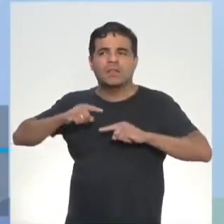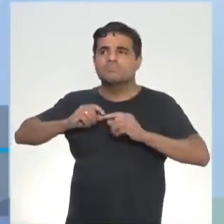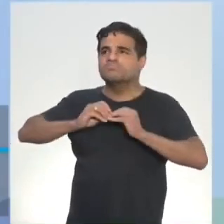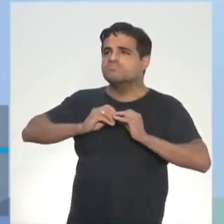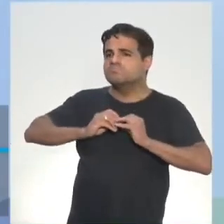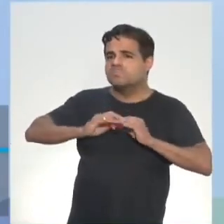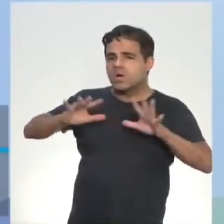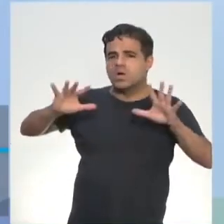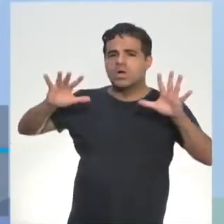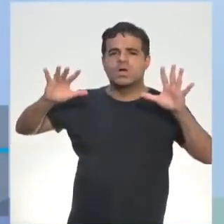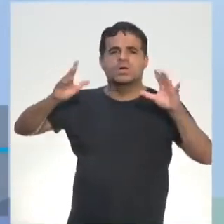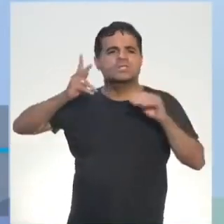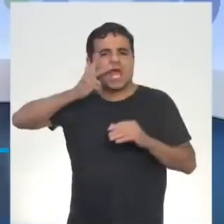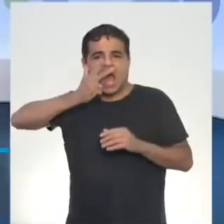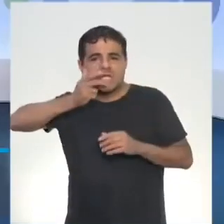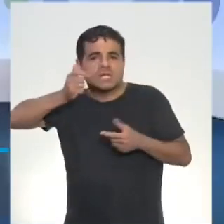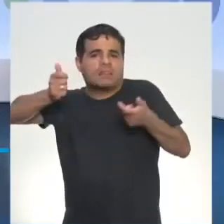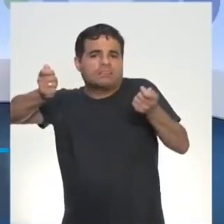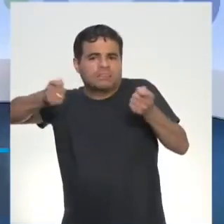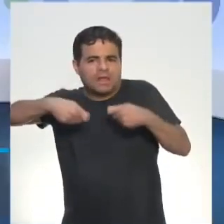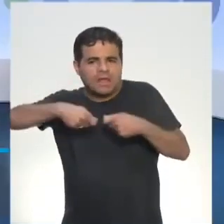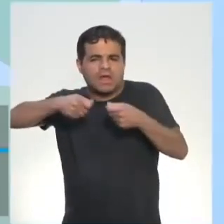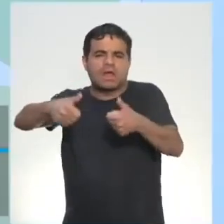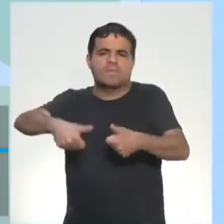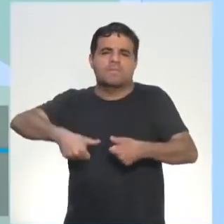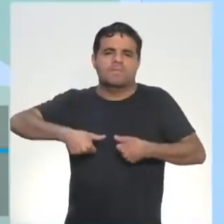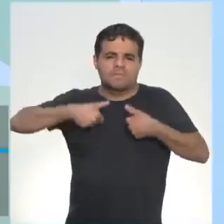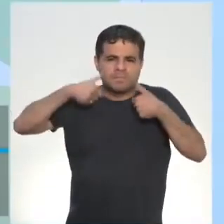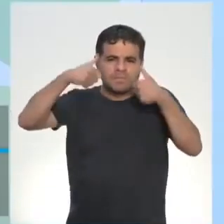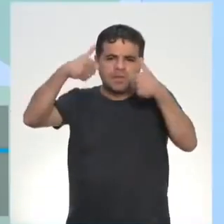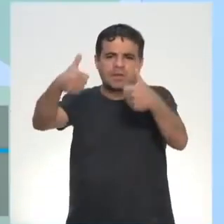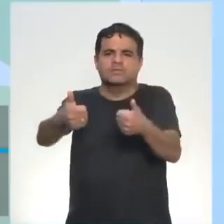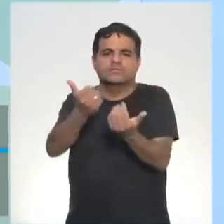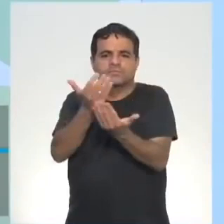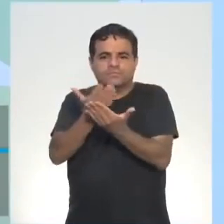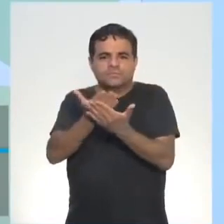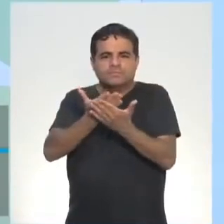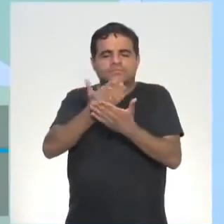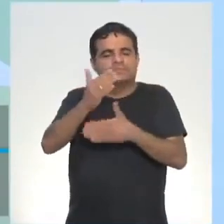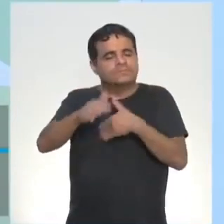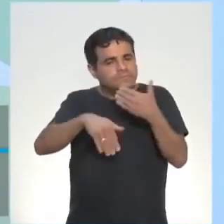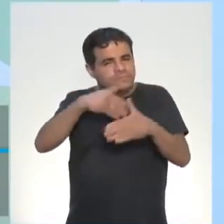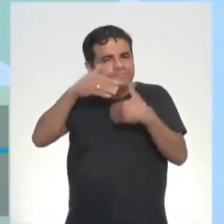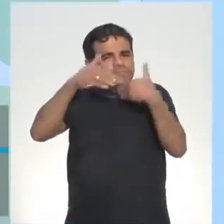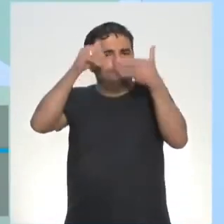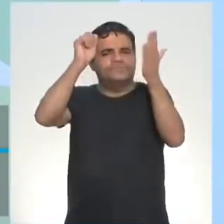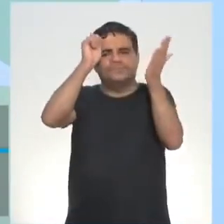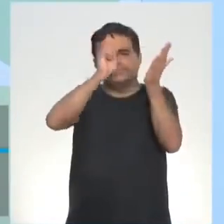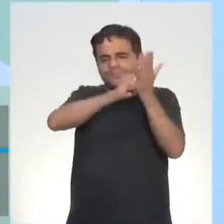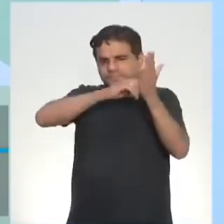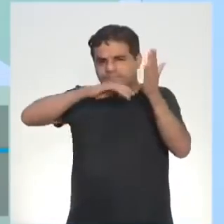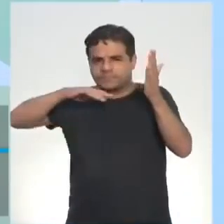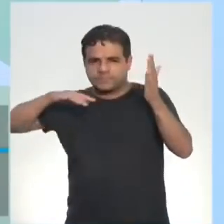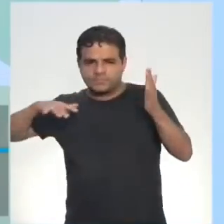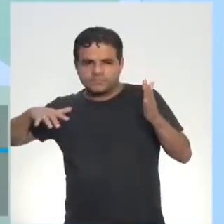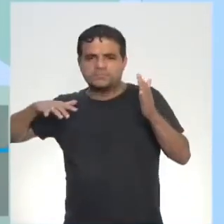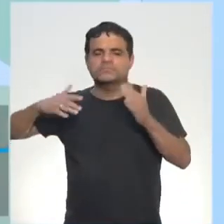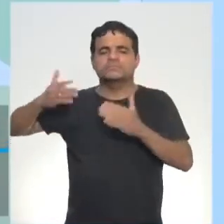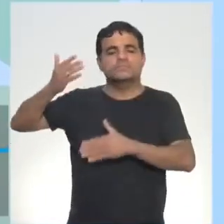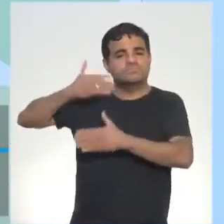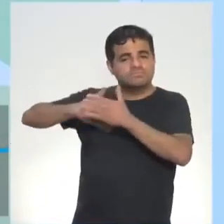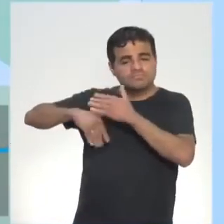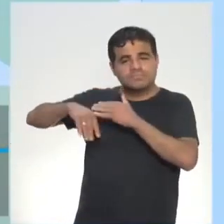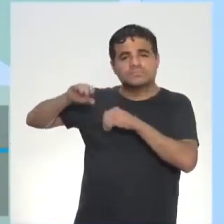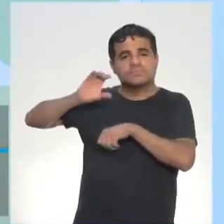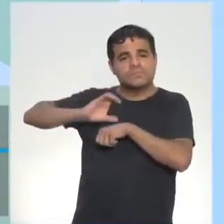que você achar melhor, né, também com as nossas E aulas. resolveu uma série de atividades com os alunos, né? Mandar os alunos calcular a probabilidade. A gente fazia muito isso